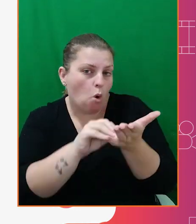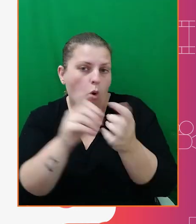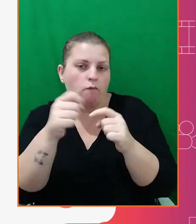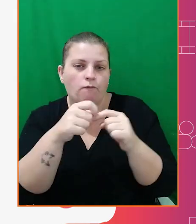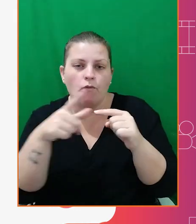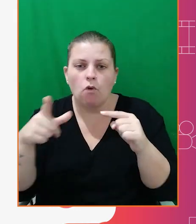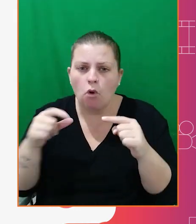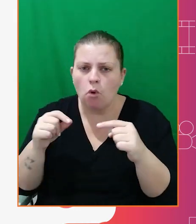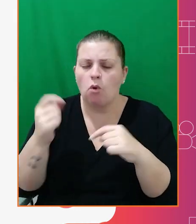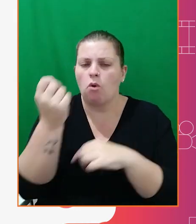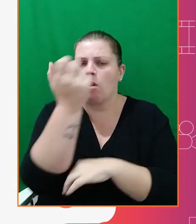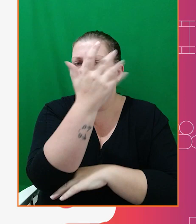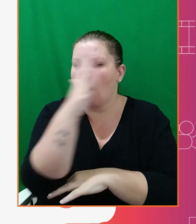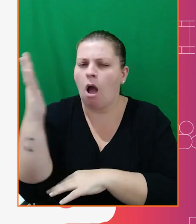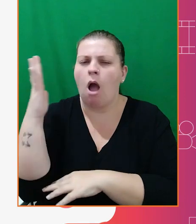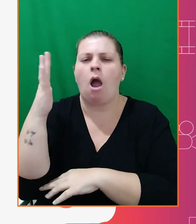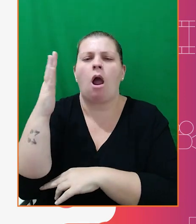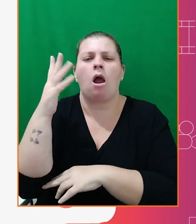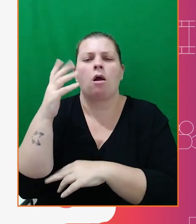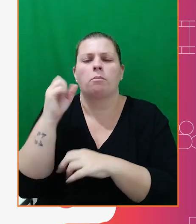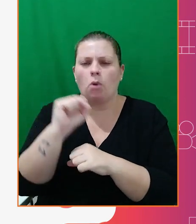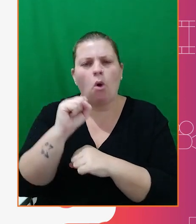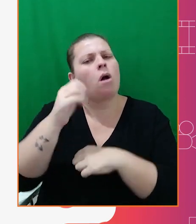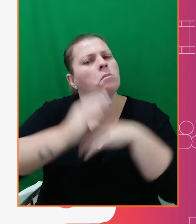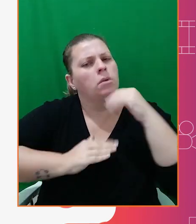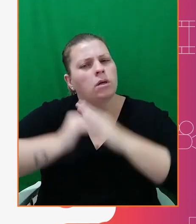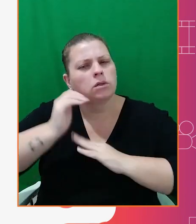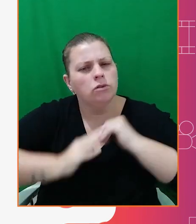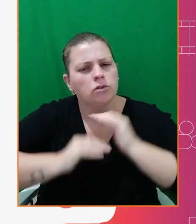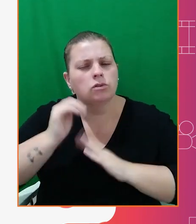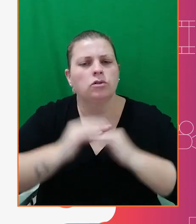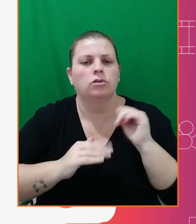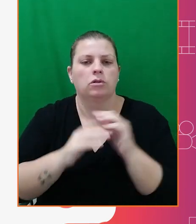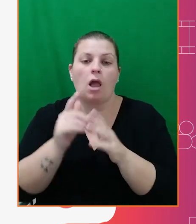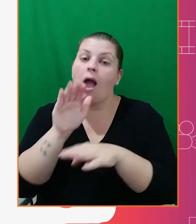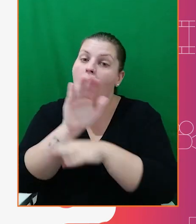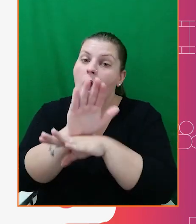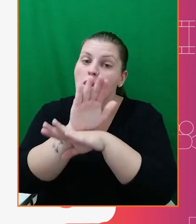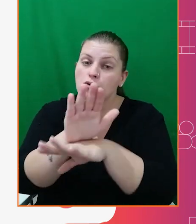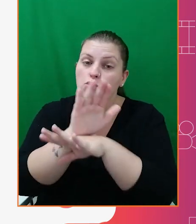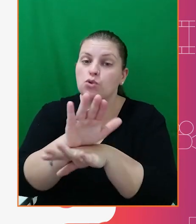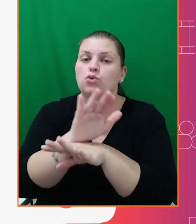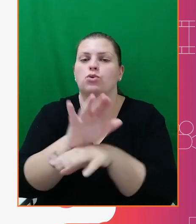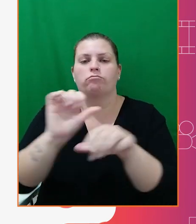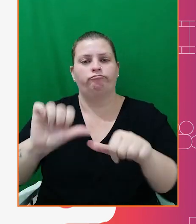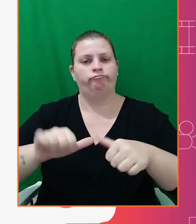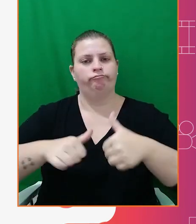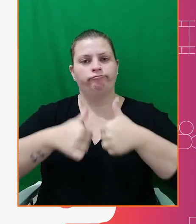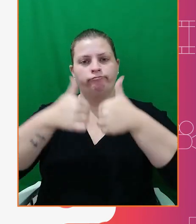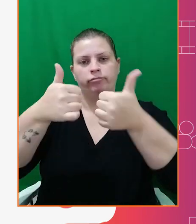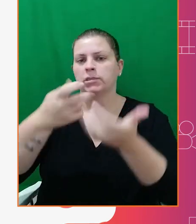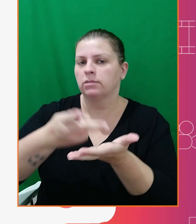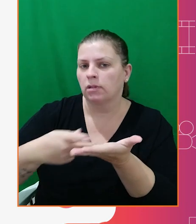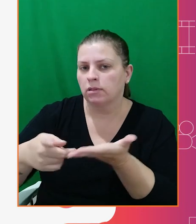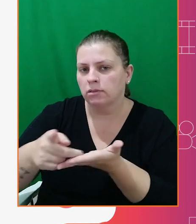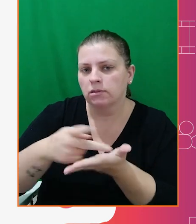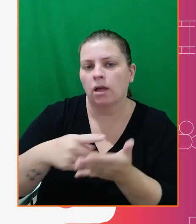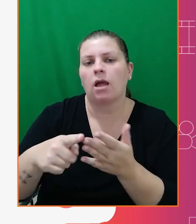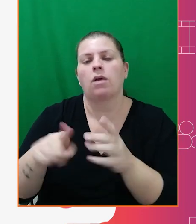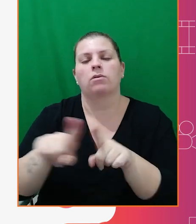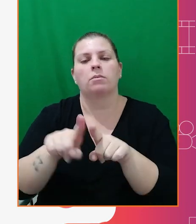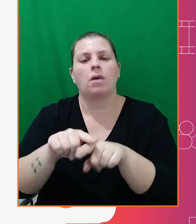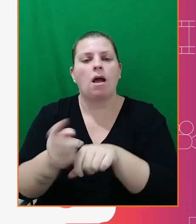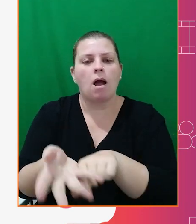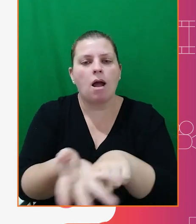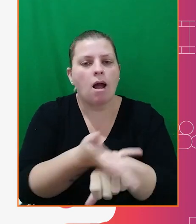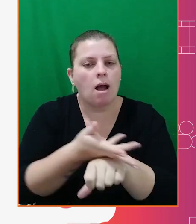à vontade e pratique esse exercício. Ele vai te ajudar bastante a melhorar os seus desenhos e suas habilidades. Lembre-se que